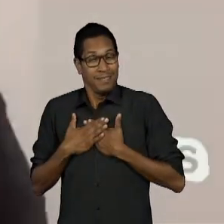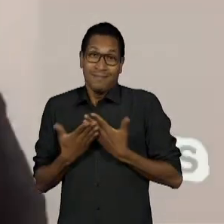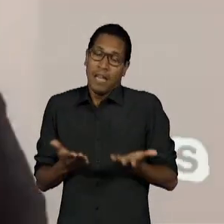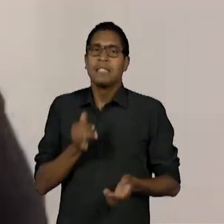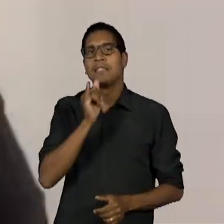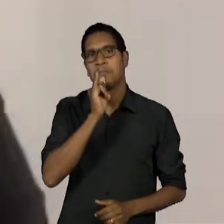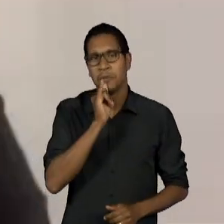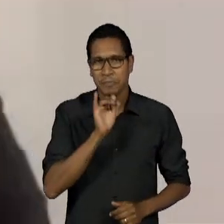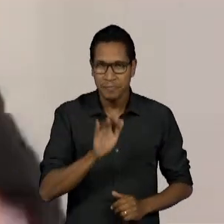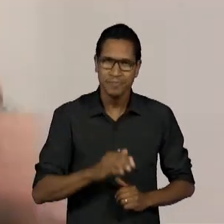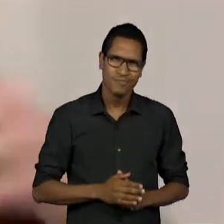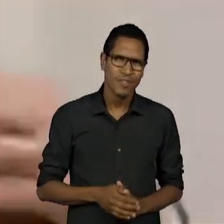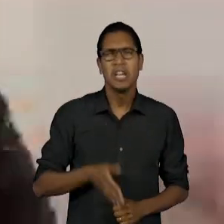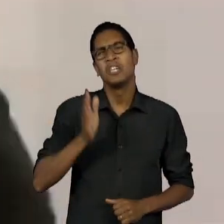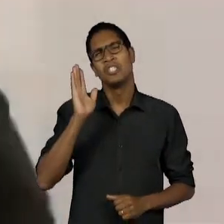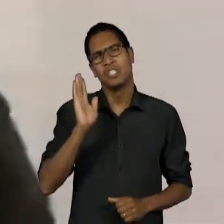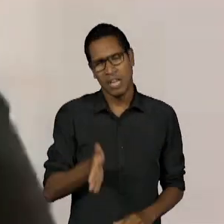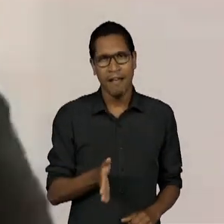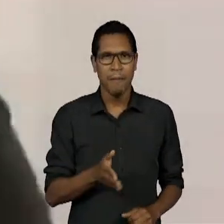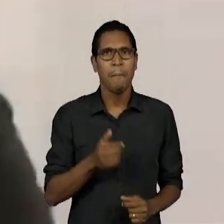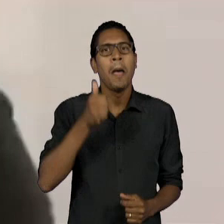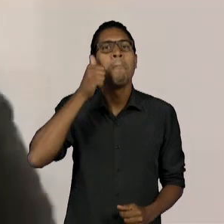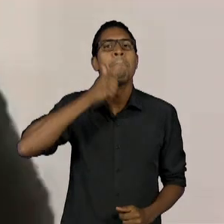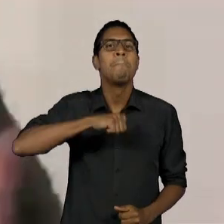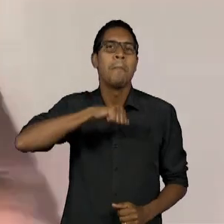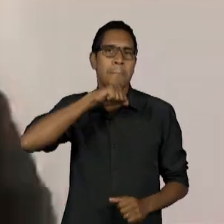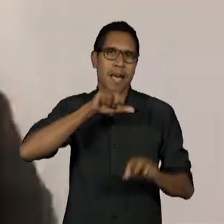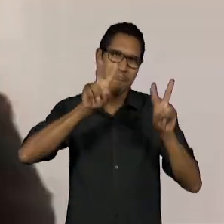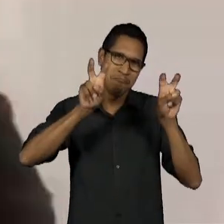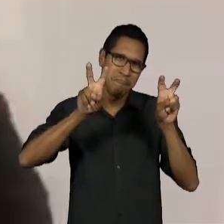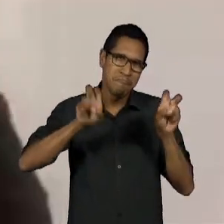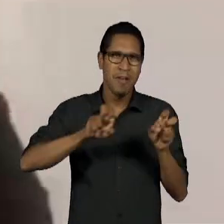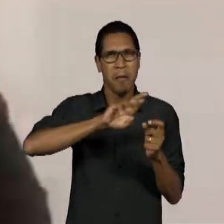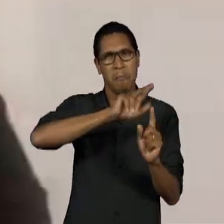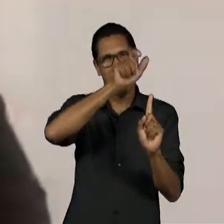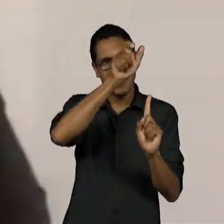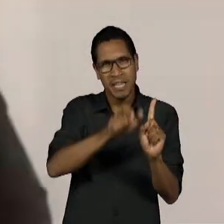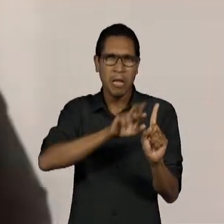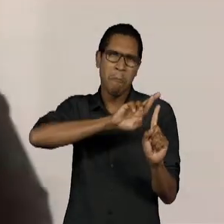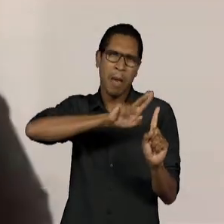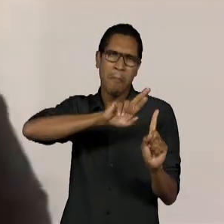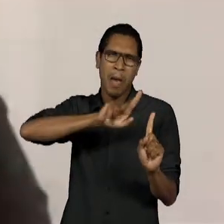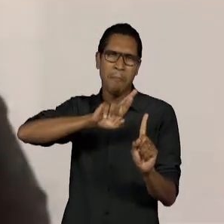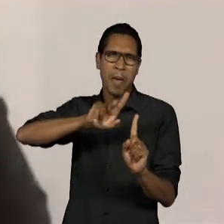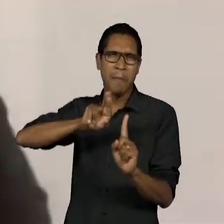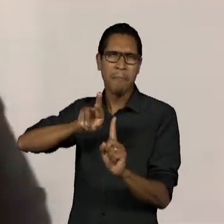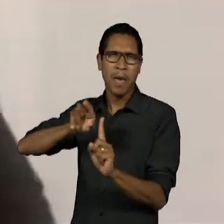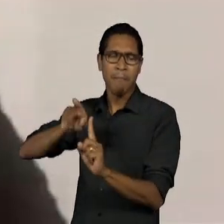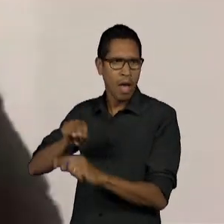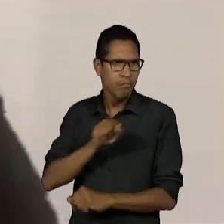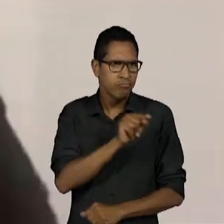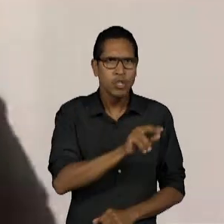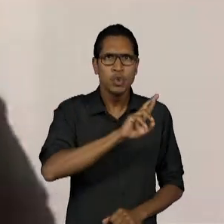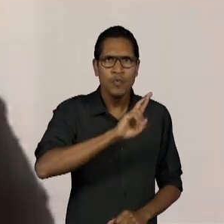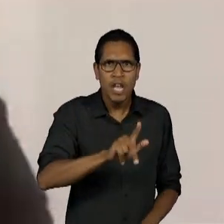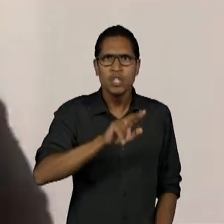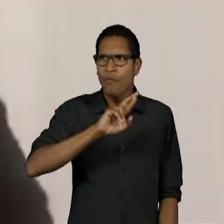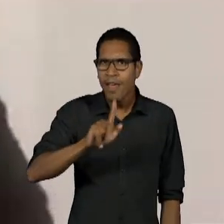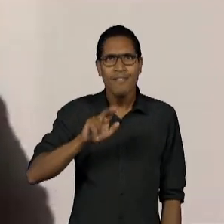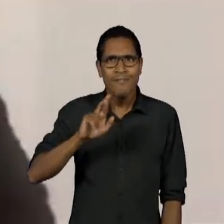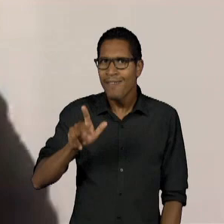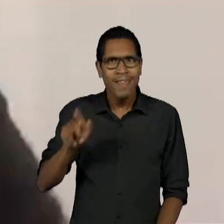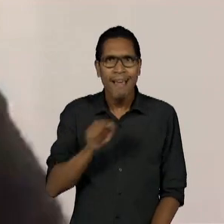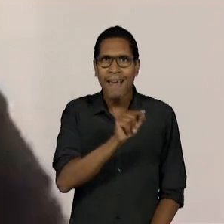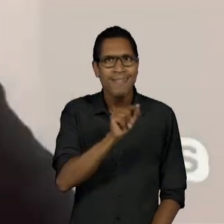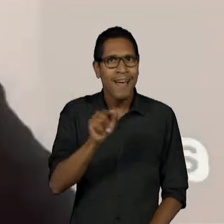exemplo, eu já fiz muitas mães, sim, todas elas diferentes, uma das outras, porque são pessoas